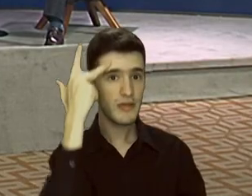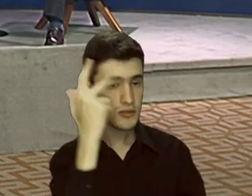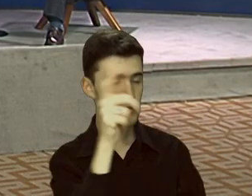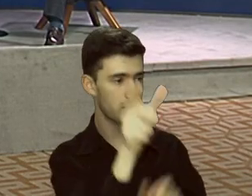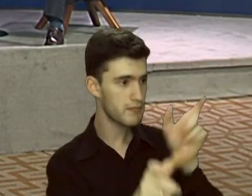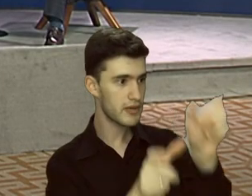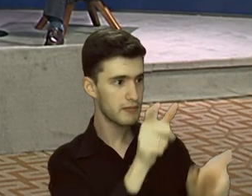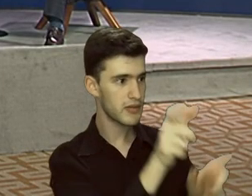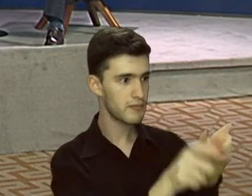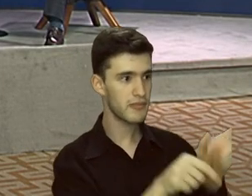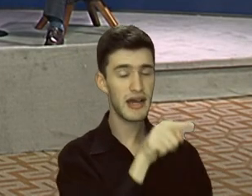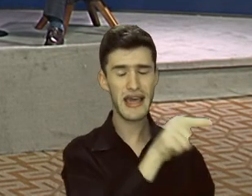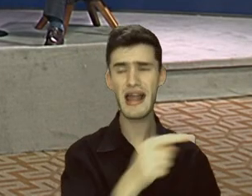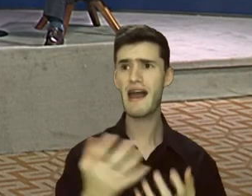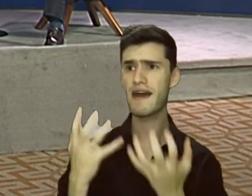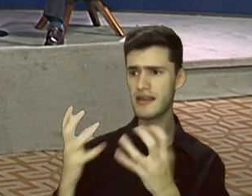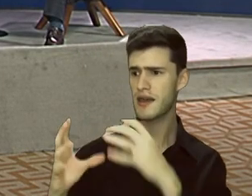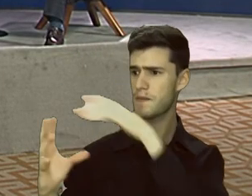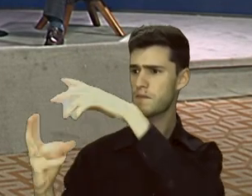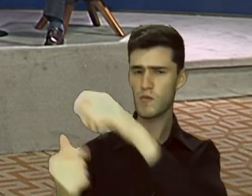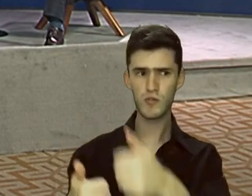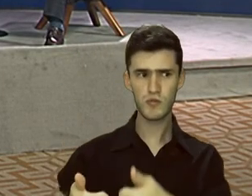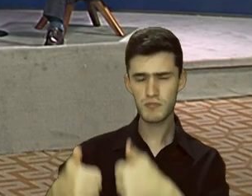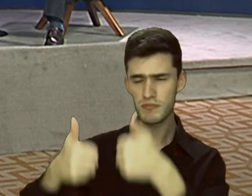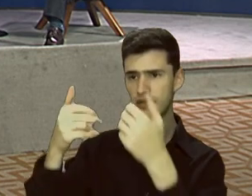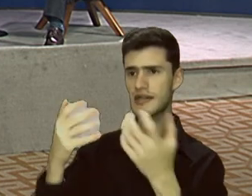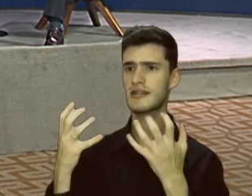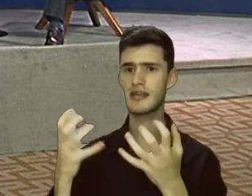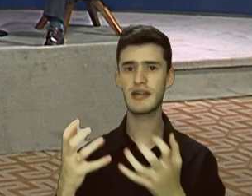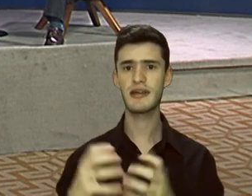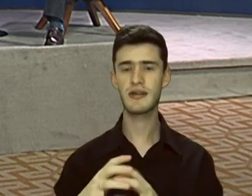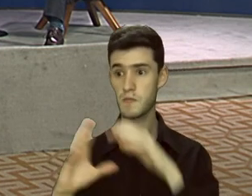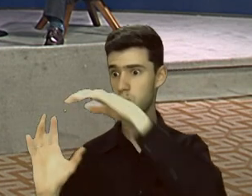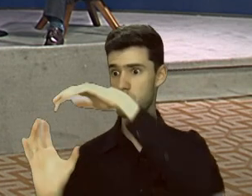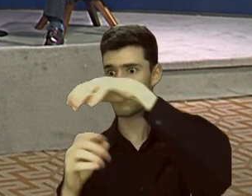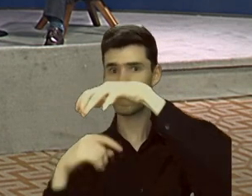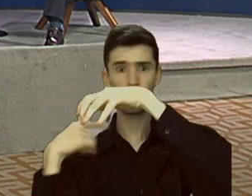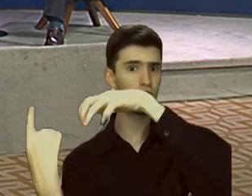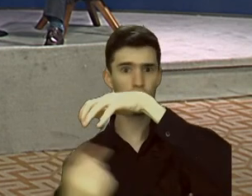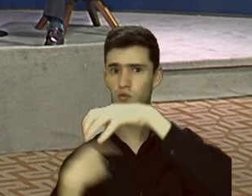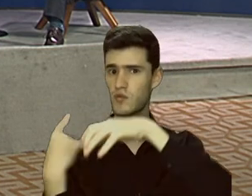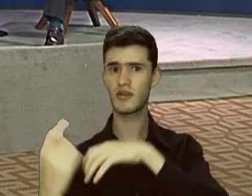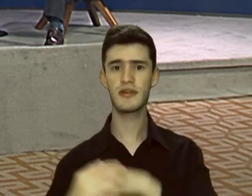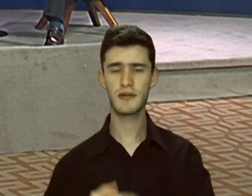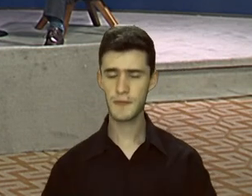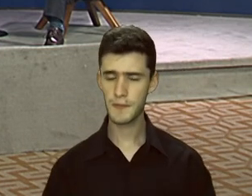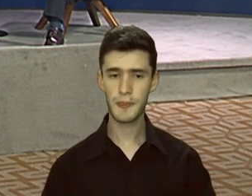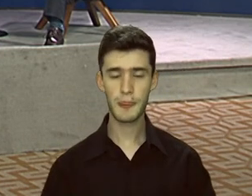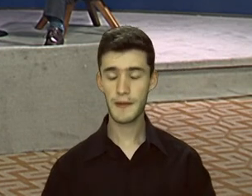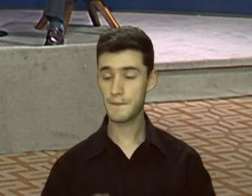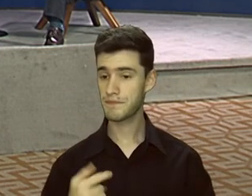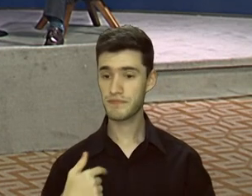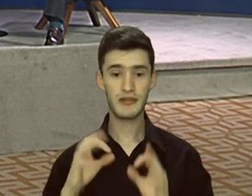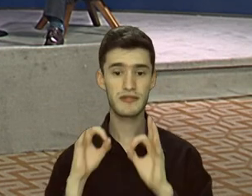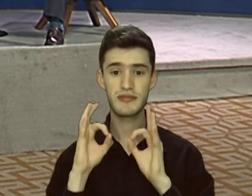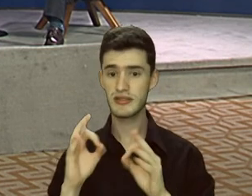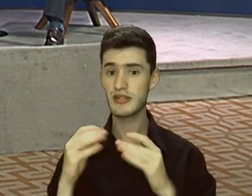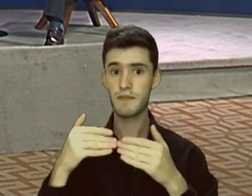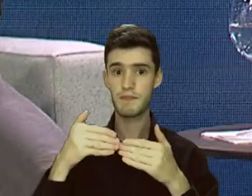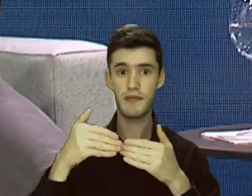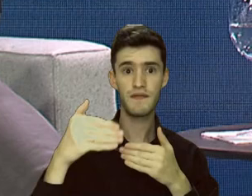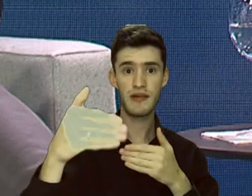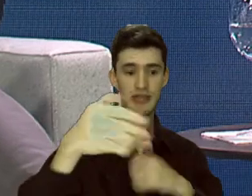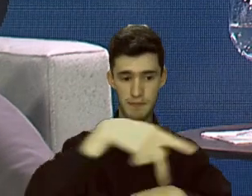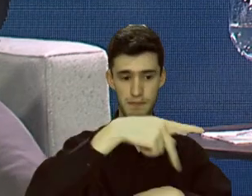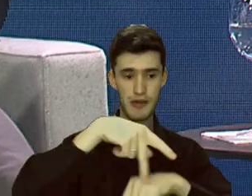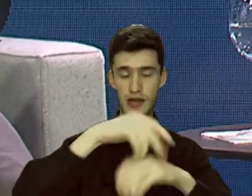não só no Brasil no mundo inteiro Então isso é uma coisa muito forte e eu tenho certeza que isso vai ser padronizado né Eu acho que